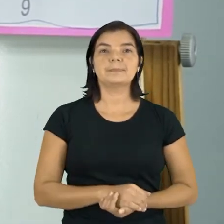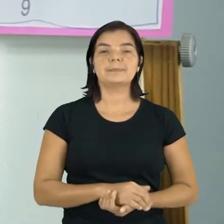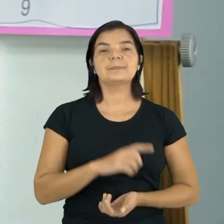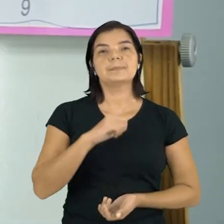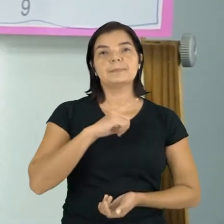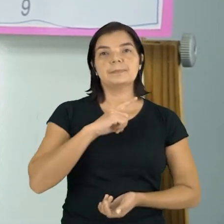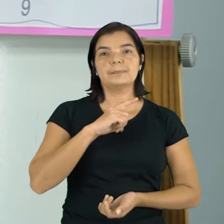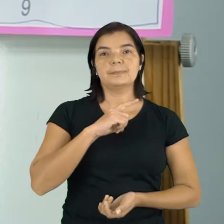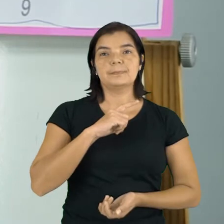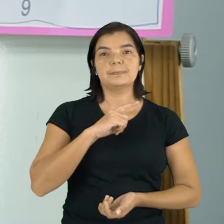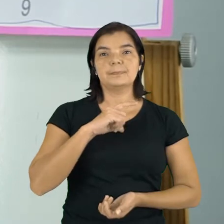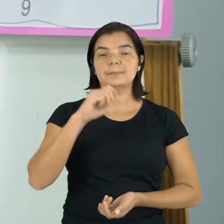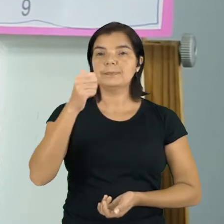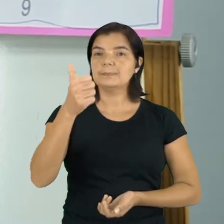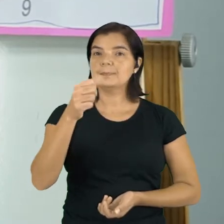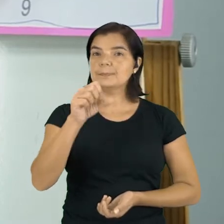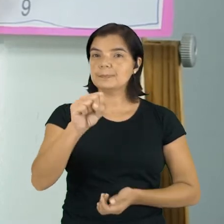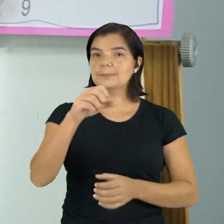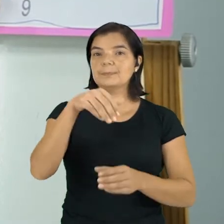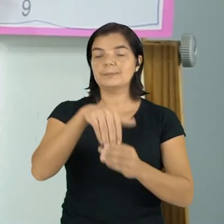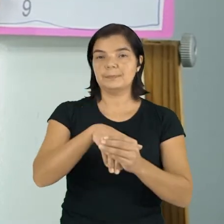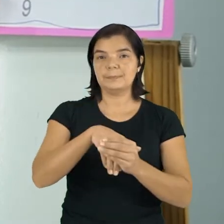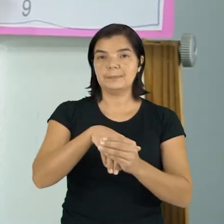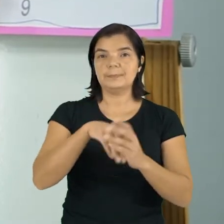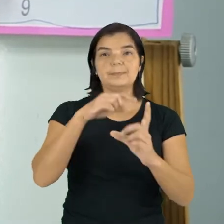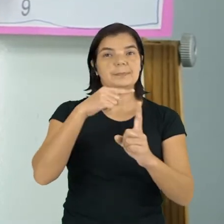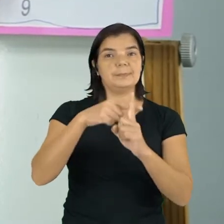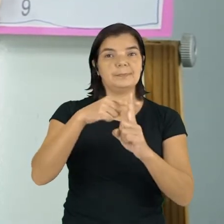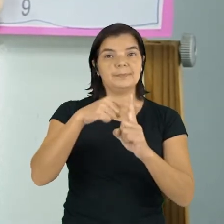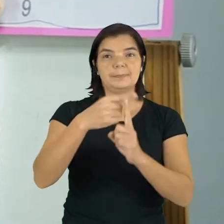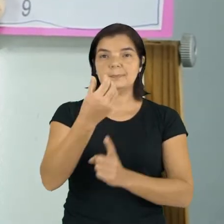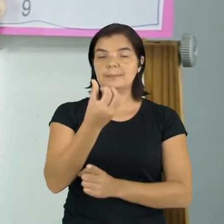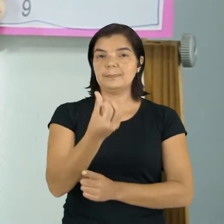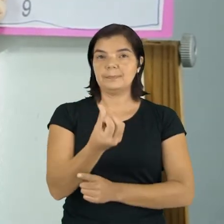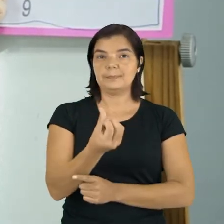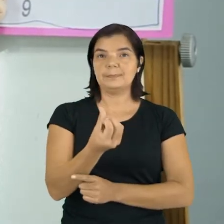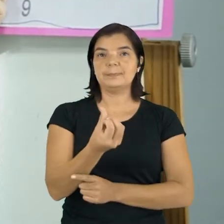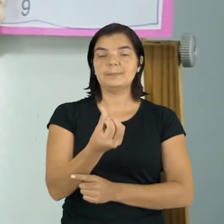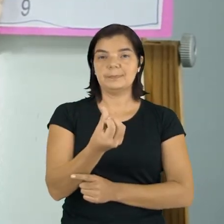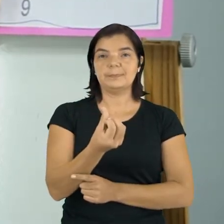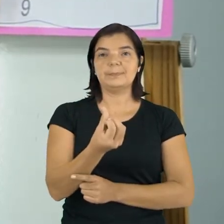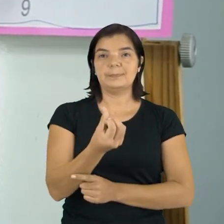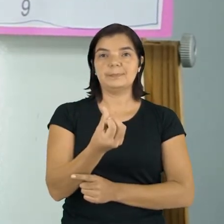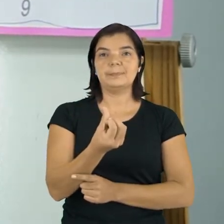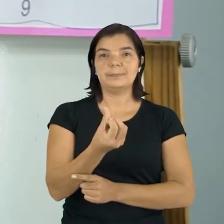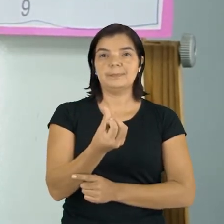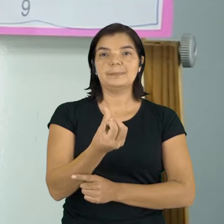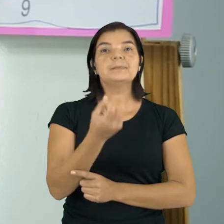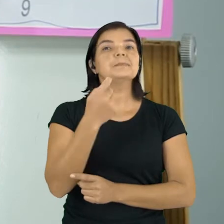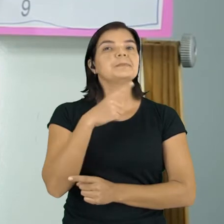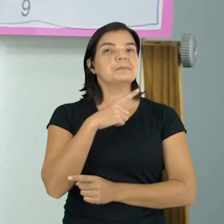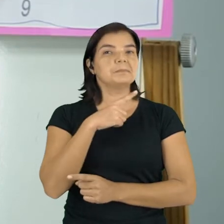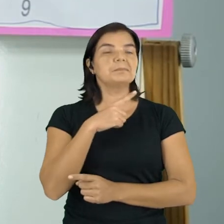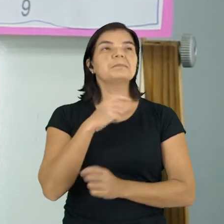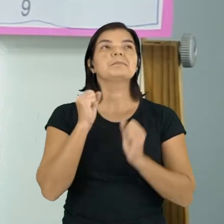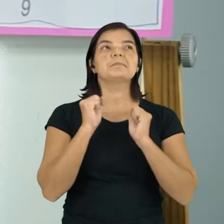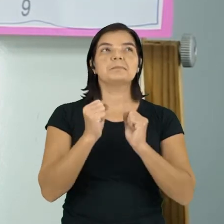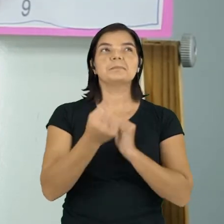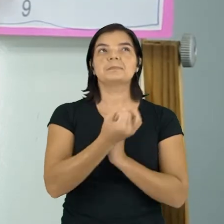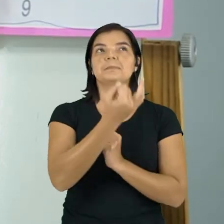aqui nós já temos 18 votos mais 6. Aqui a gente também pode